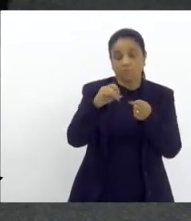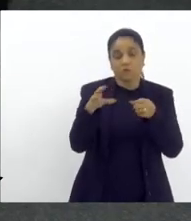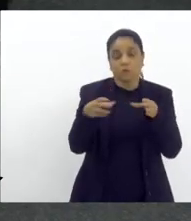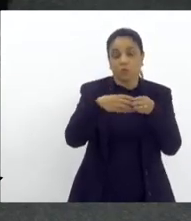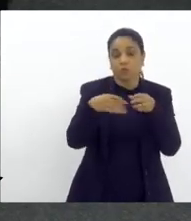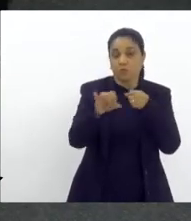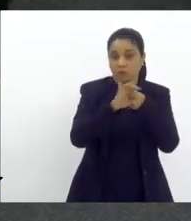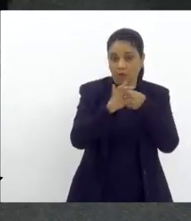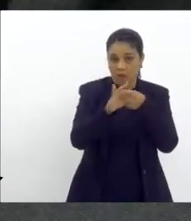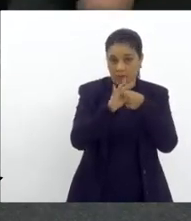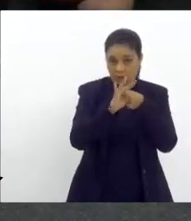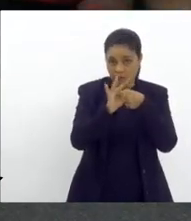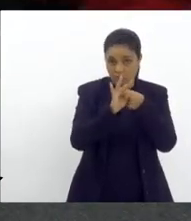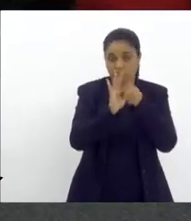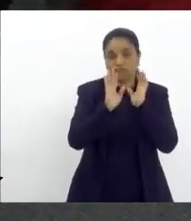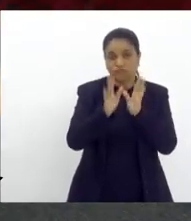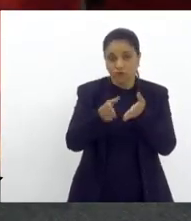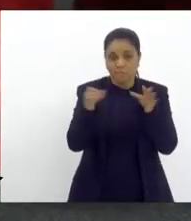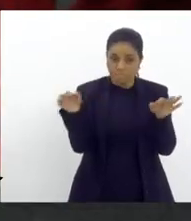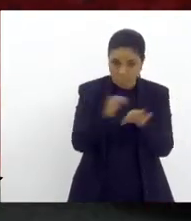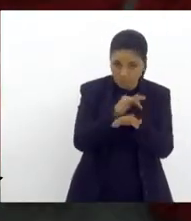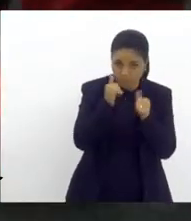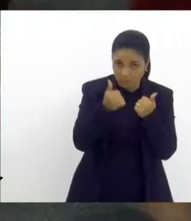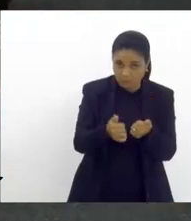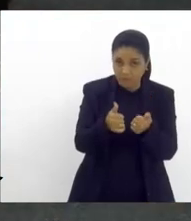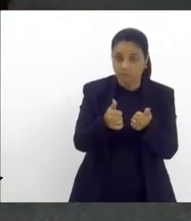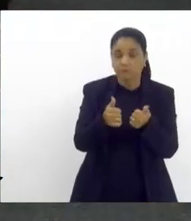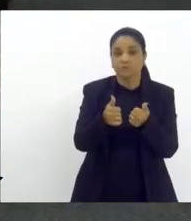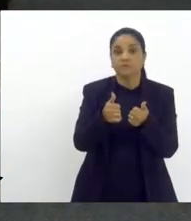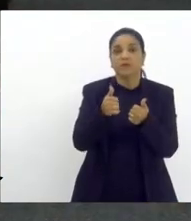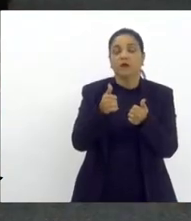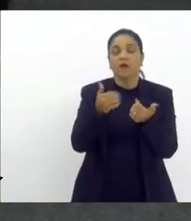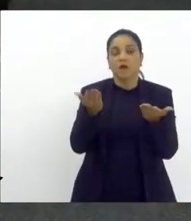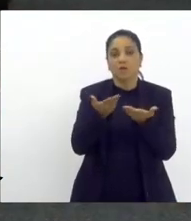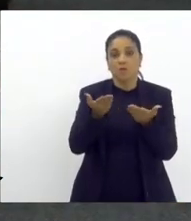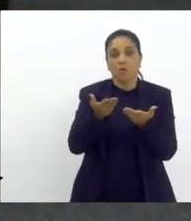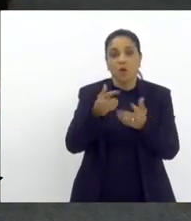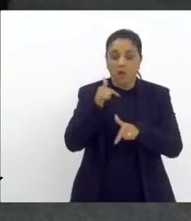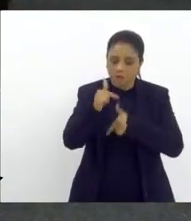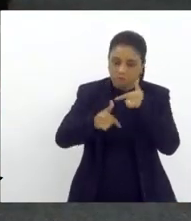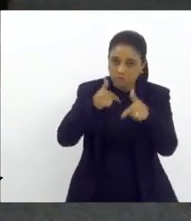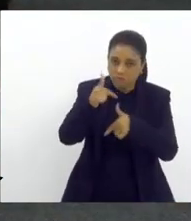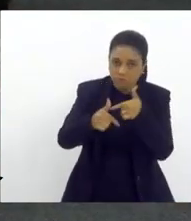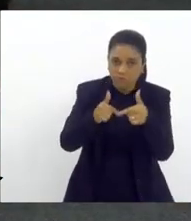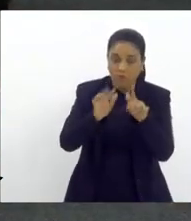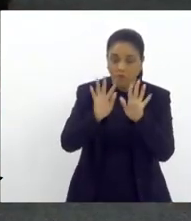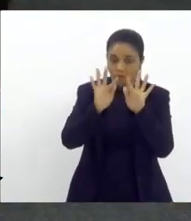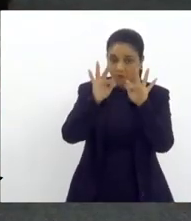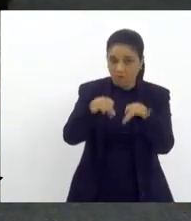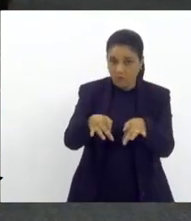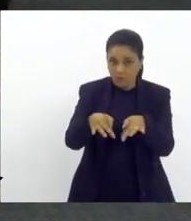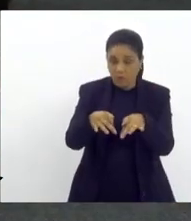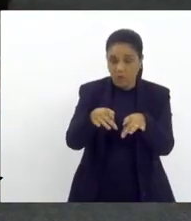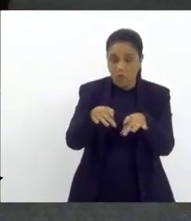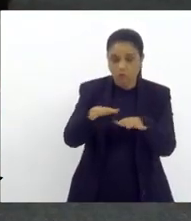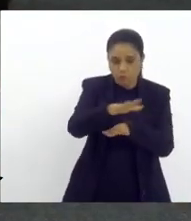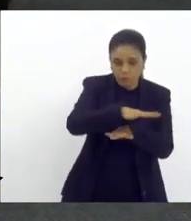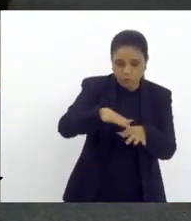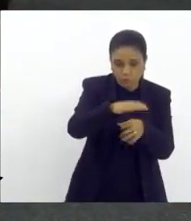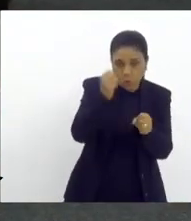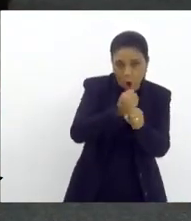já estão pronta e agora as intervenções da fase final da urbanização